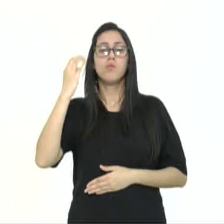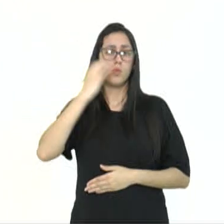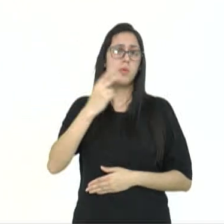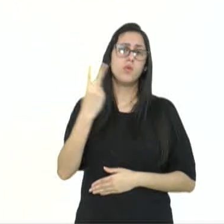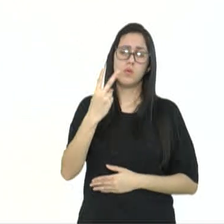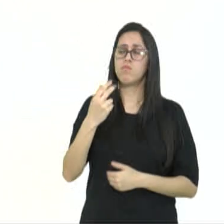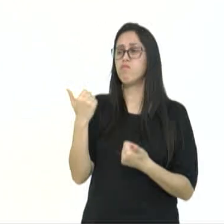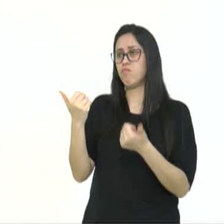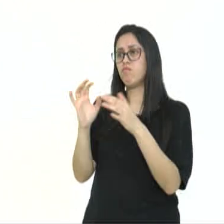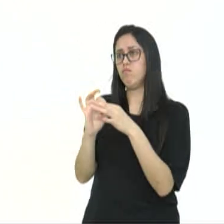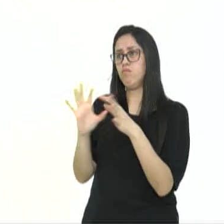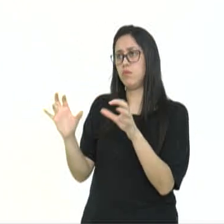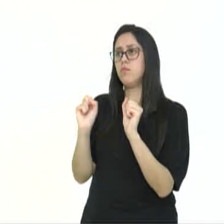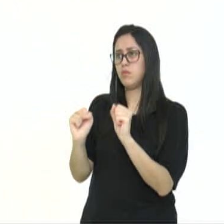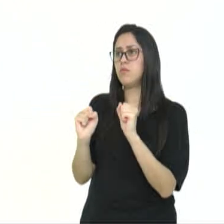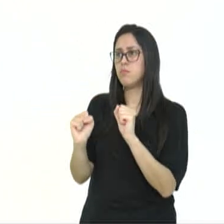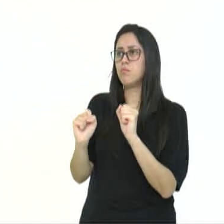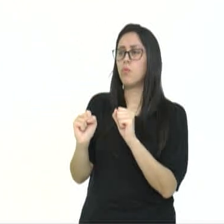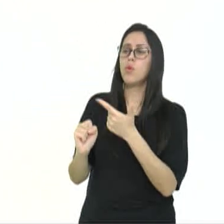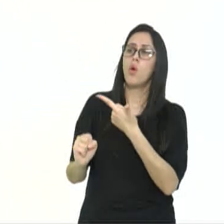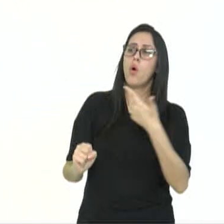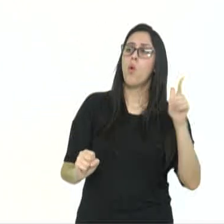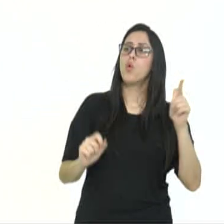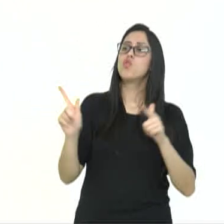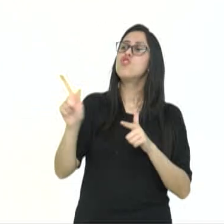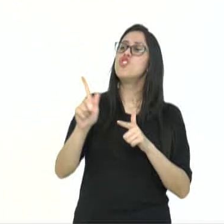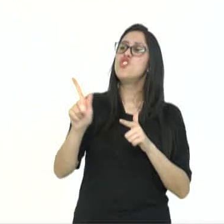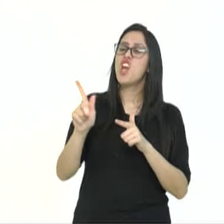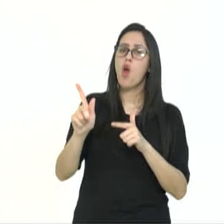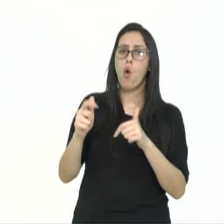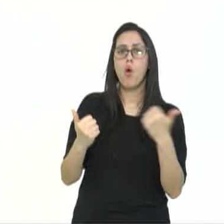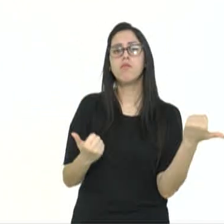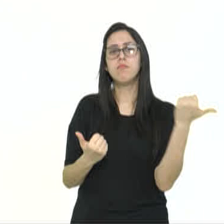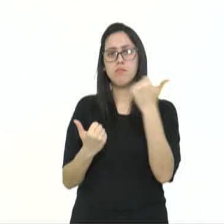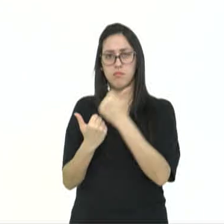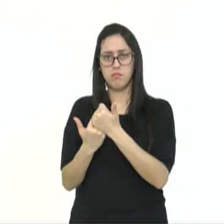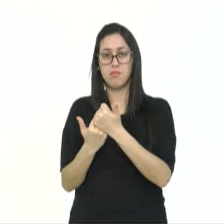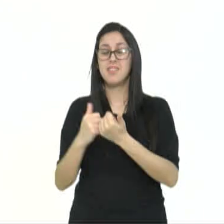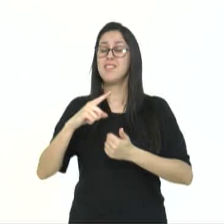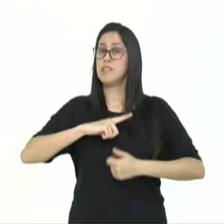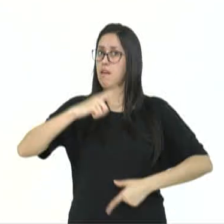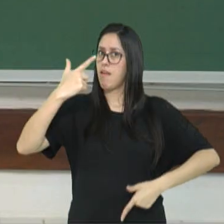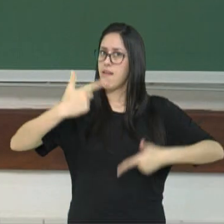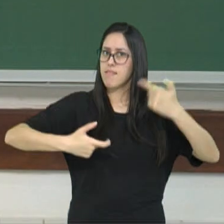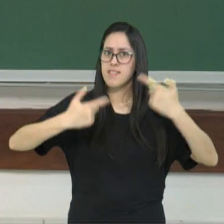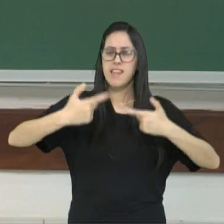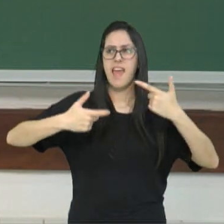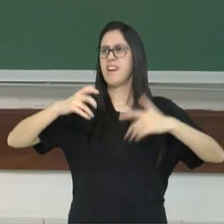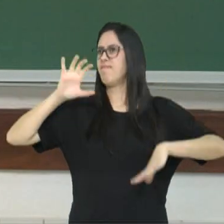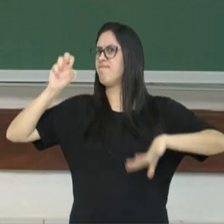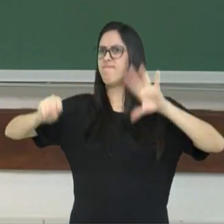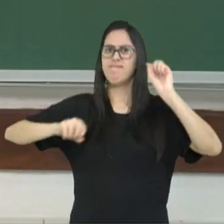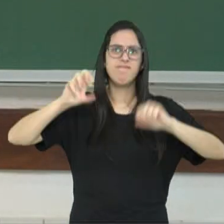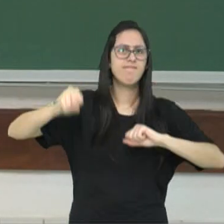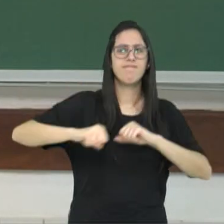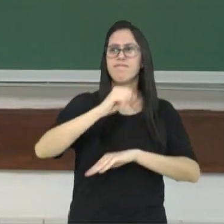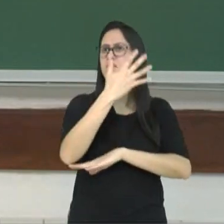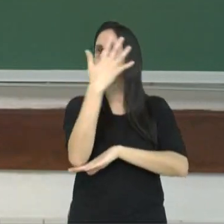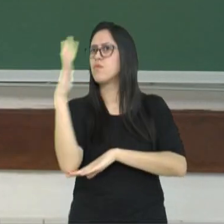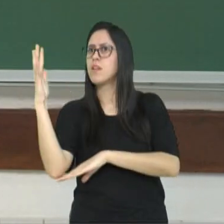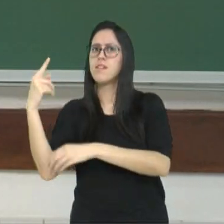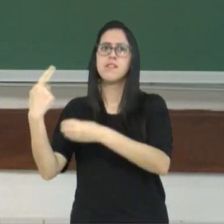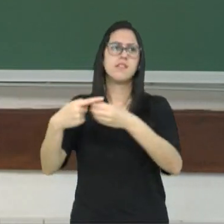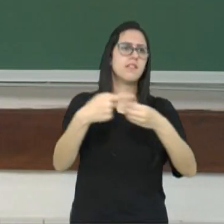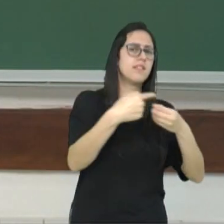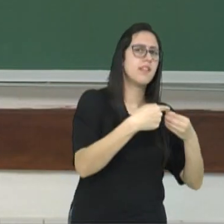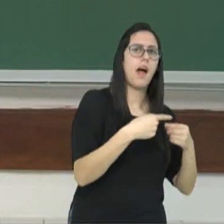genro, o Conde D, para comandar o exército brasileiro. Numa guerra agora que virou uma guerra de caçada, em florestas, em cidades do interior,